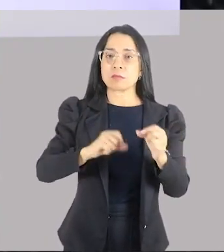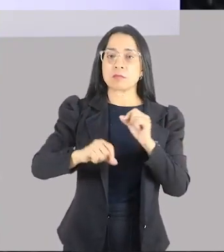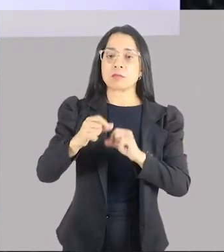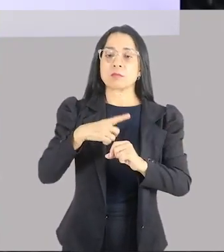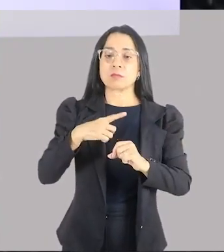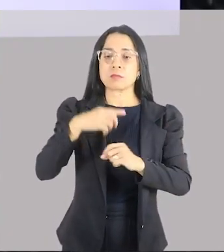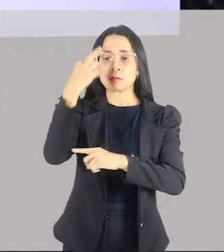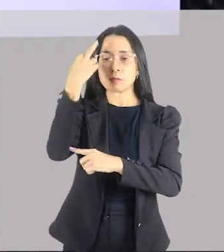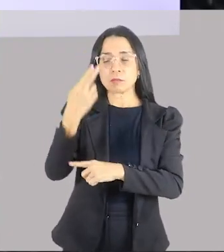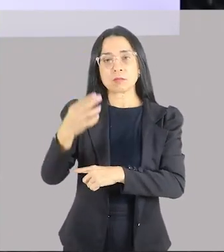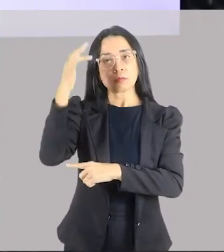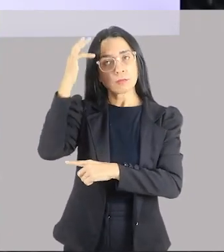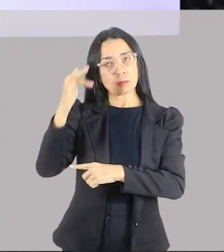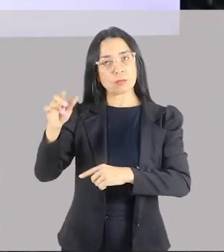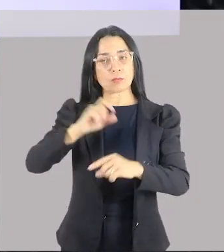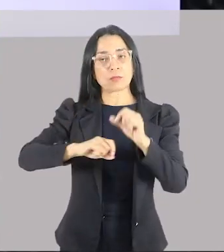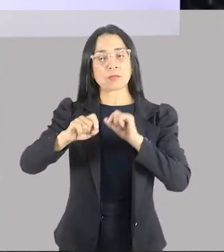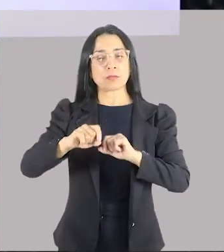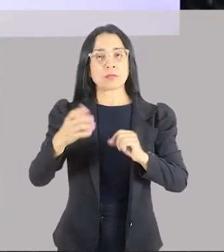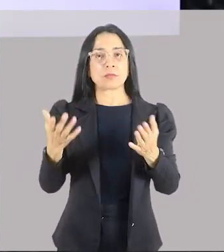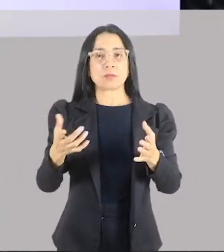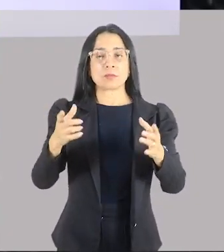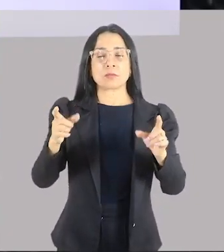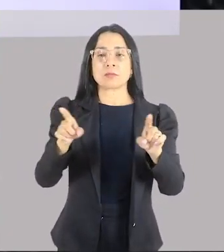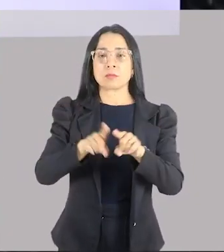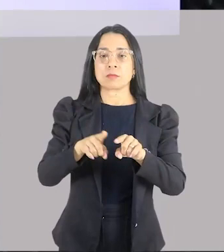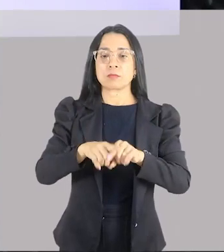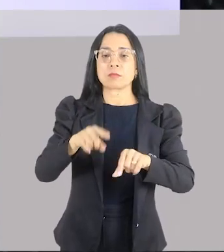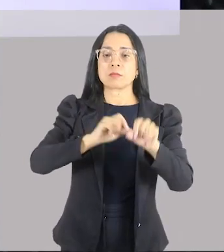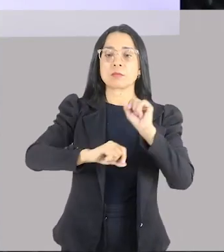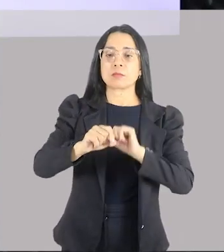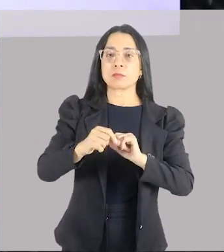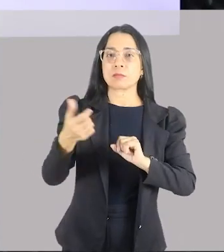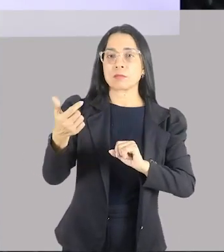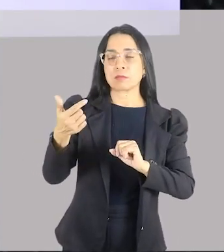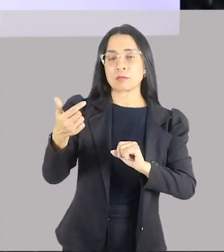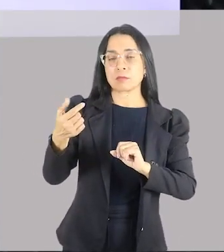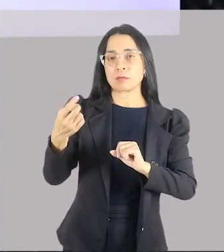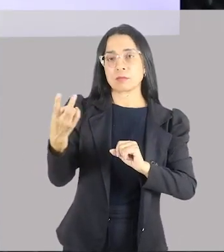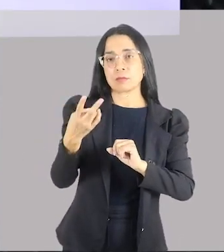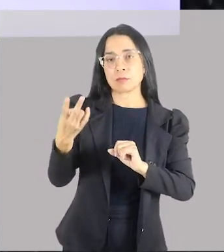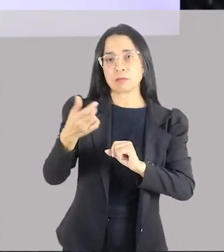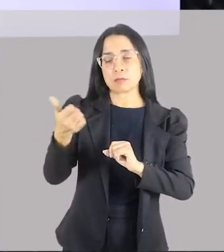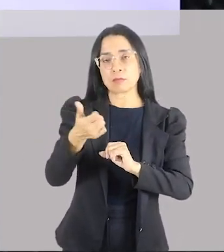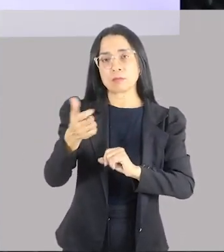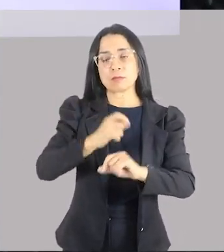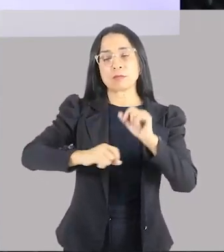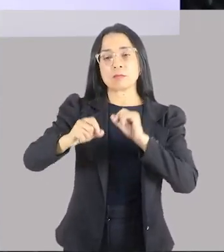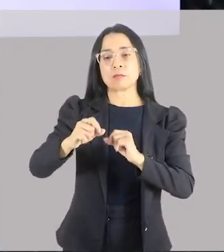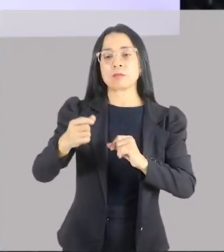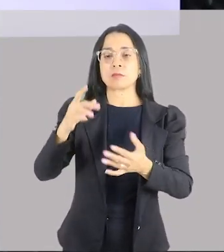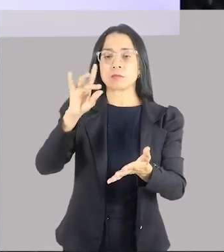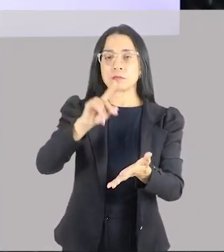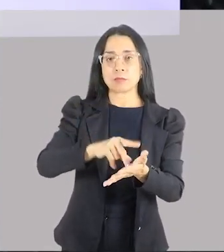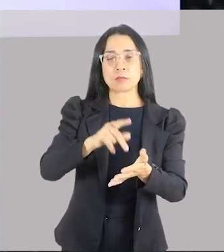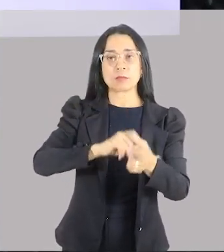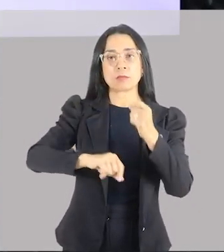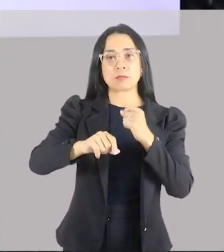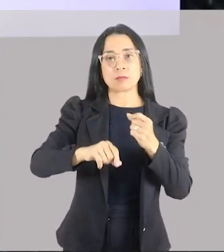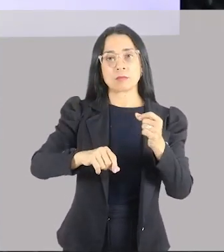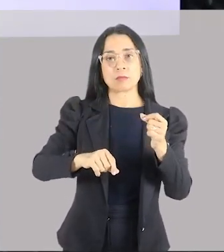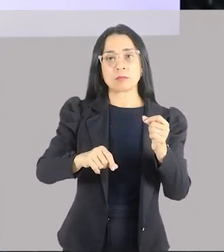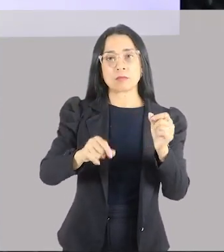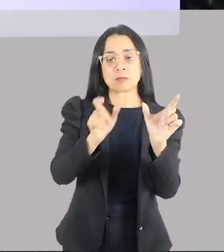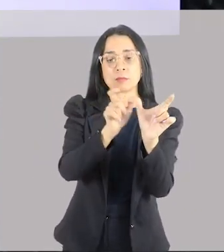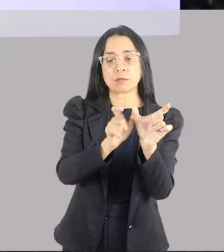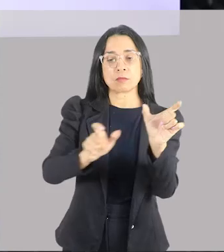conta a história da filosofia, levou em conta somente as duas primeiras verdades, que está lá na expressão penso,